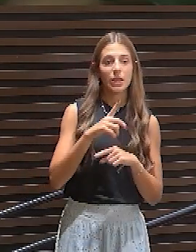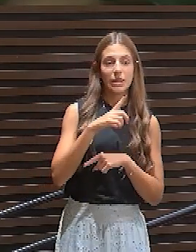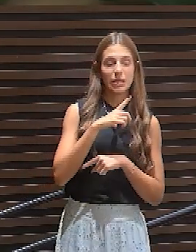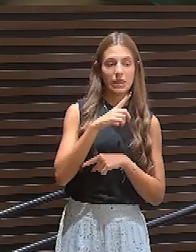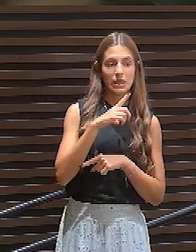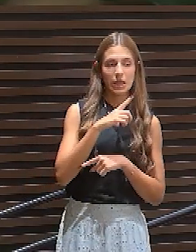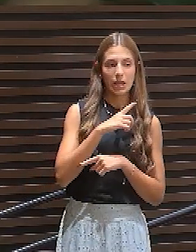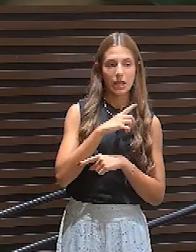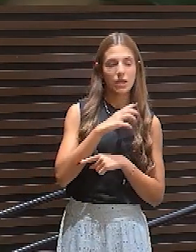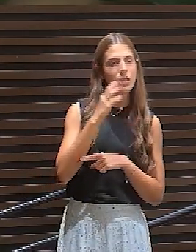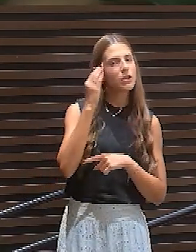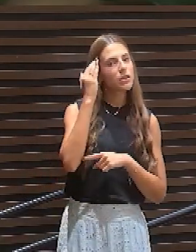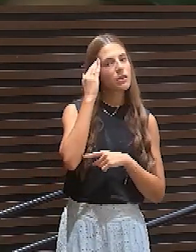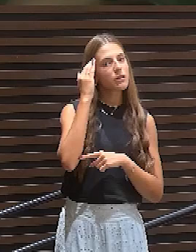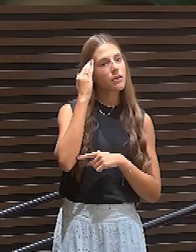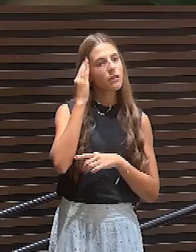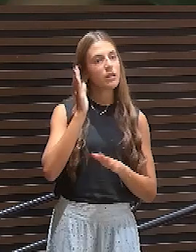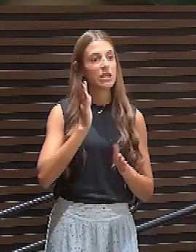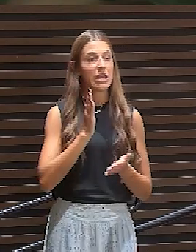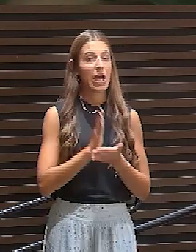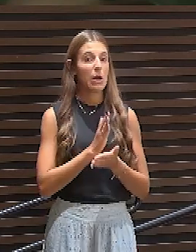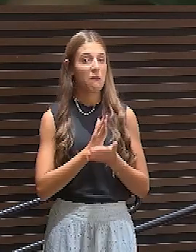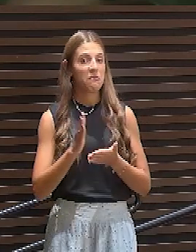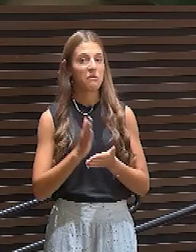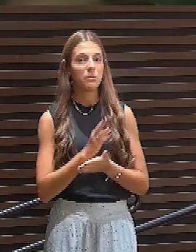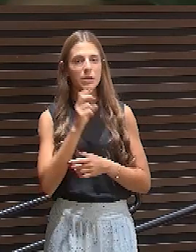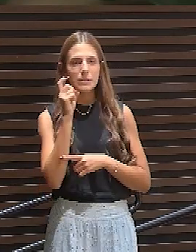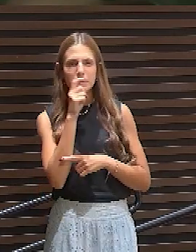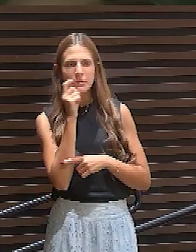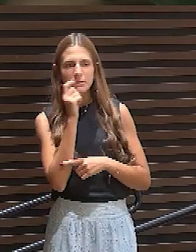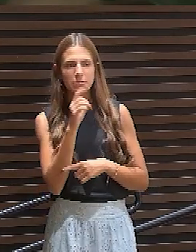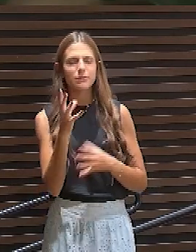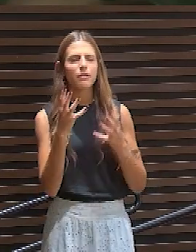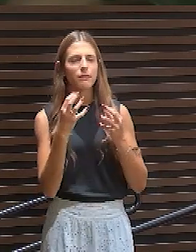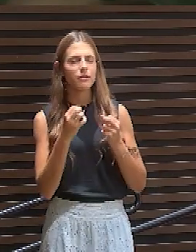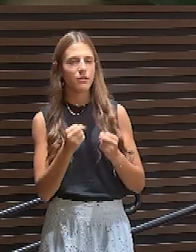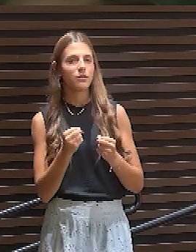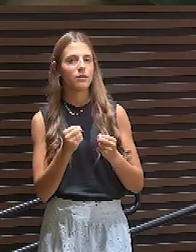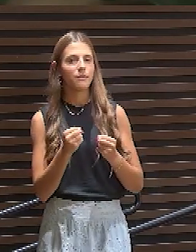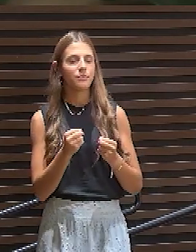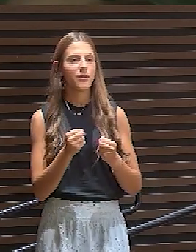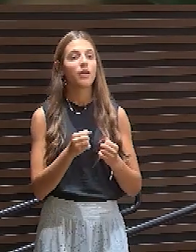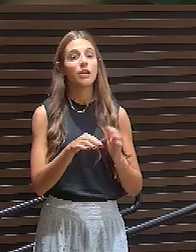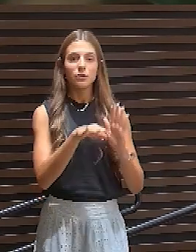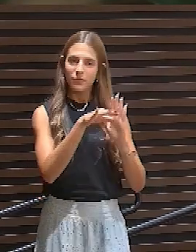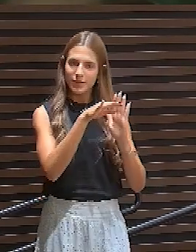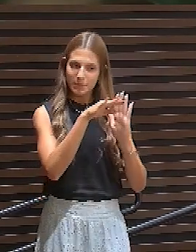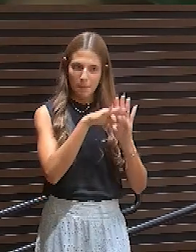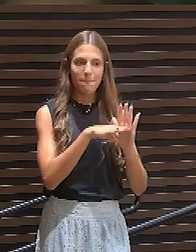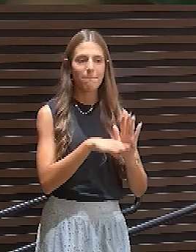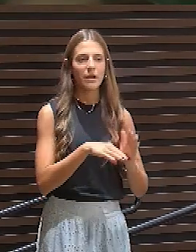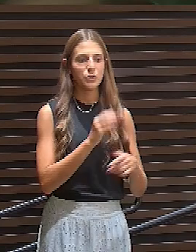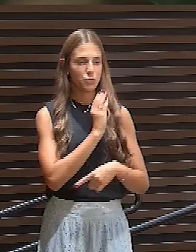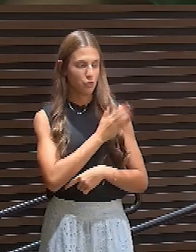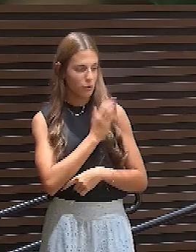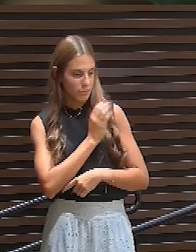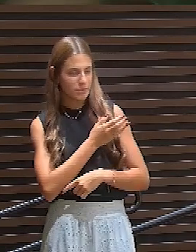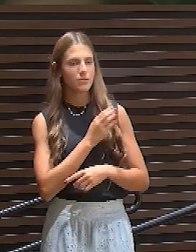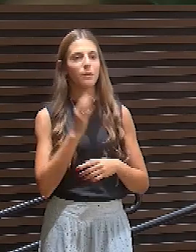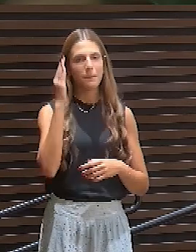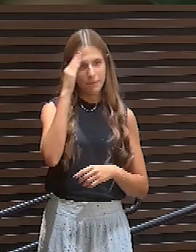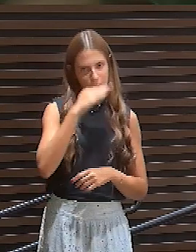são suscetíveis a serem aceitas. Faz parte desse coração corrupto, desesperadamente corrupto.